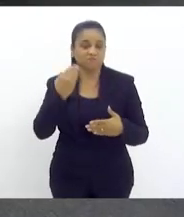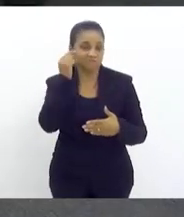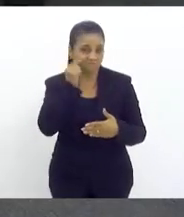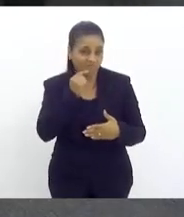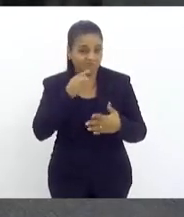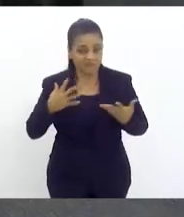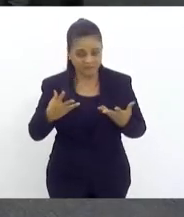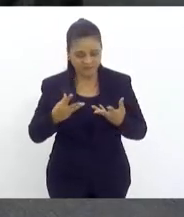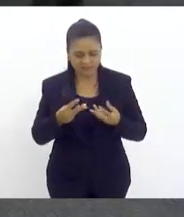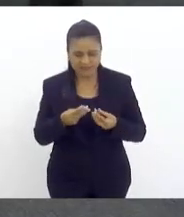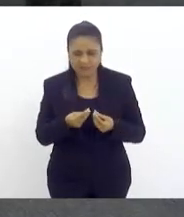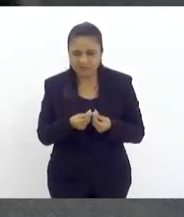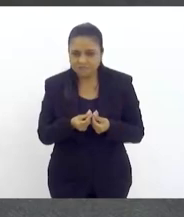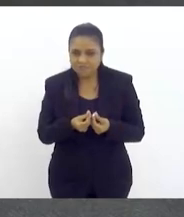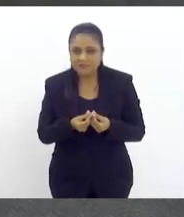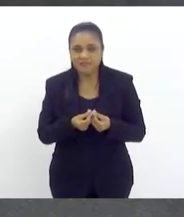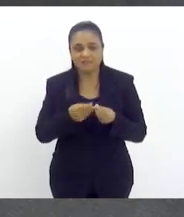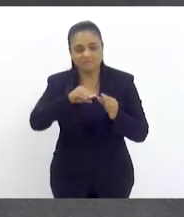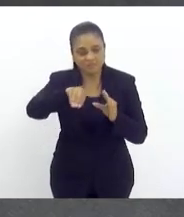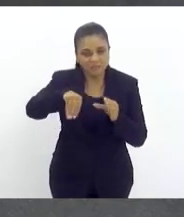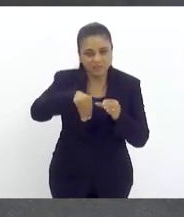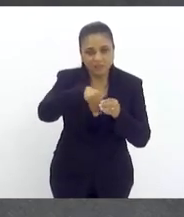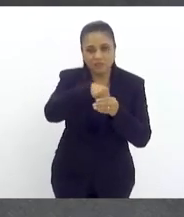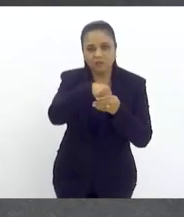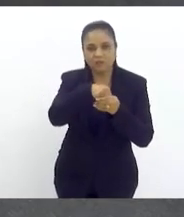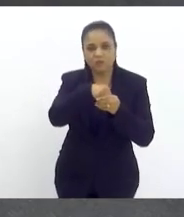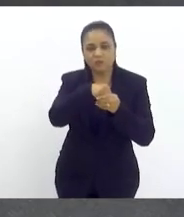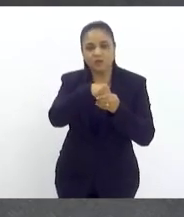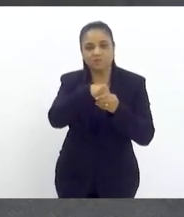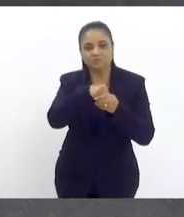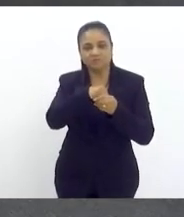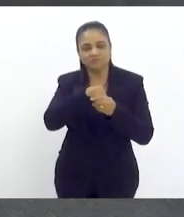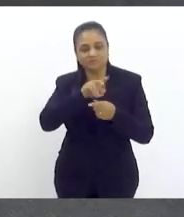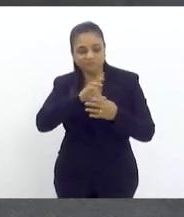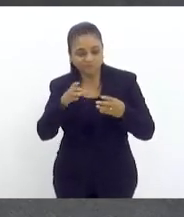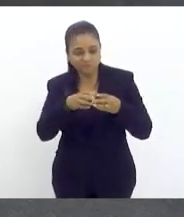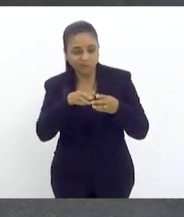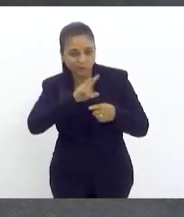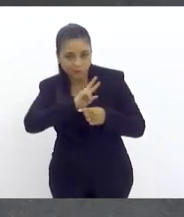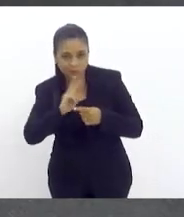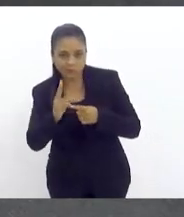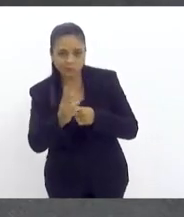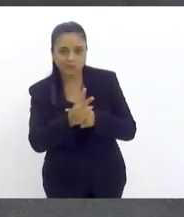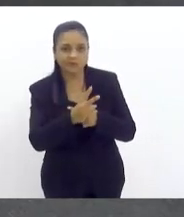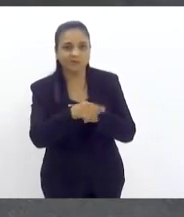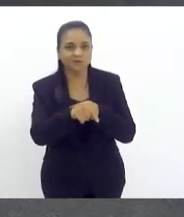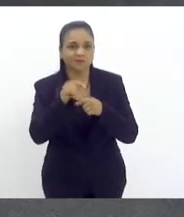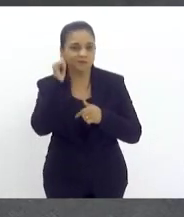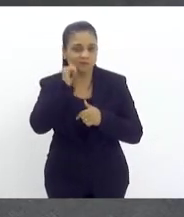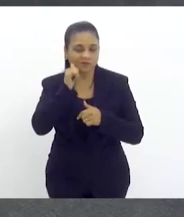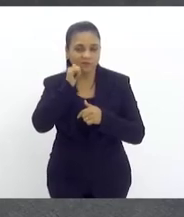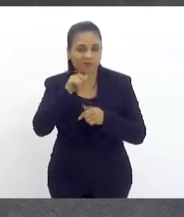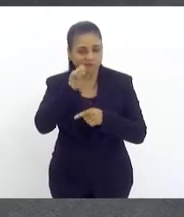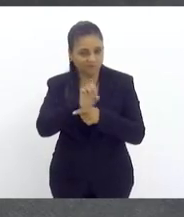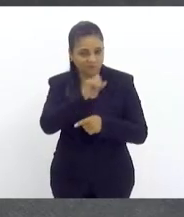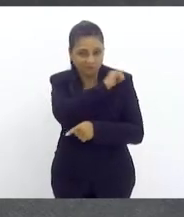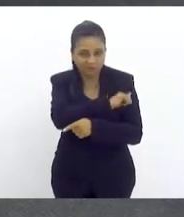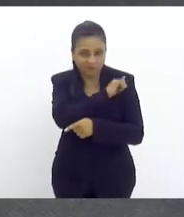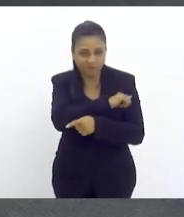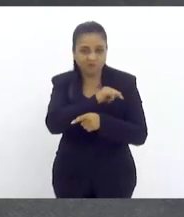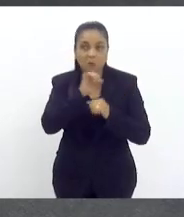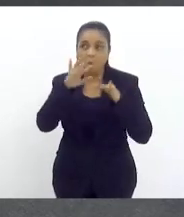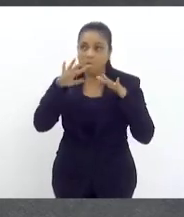e inclua na rede de proteção de mulheres do Estado do Rio de Janeiro a iniciativa feita pelas mulheres que gerem